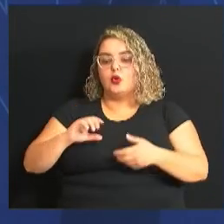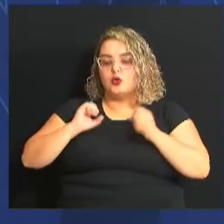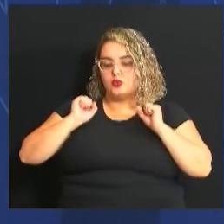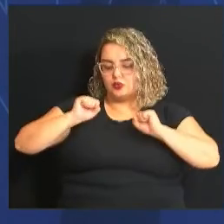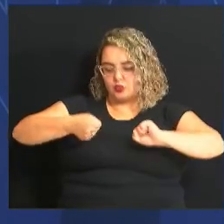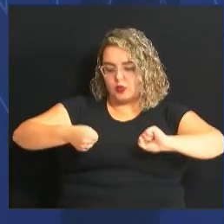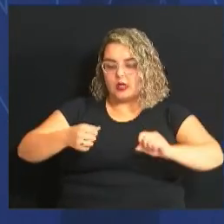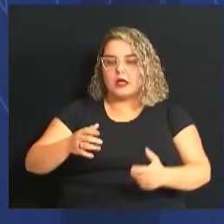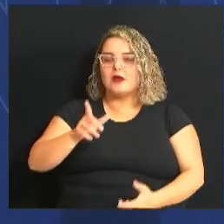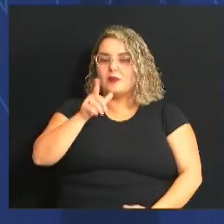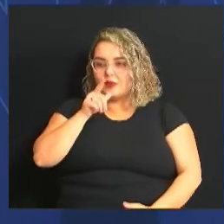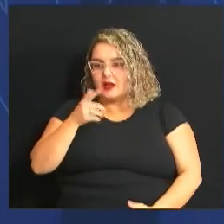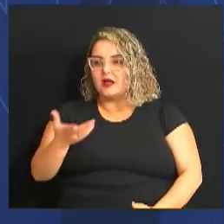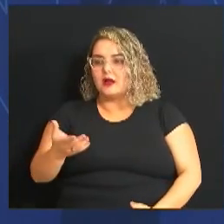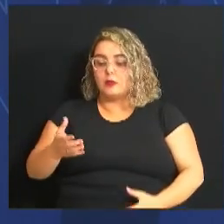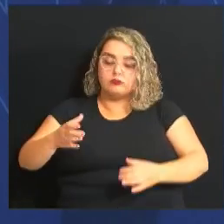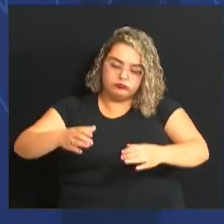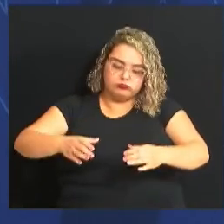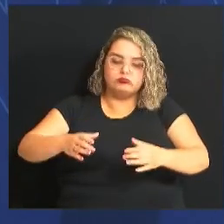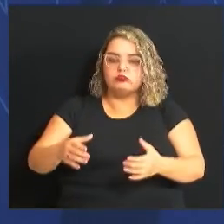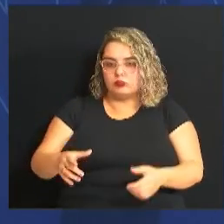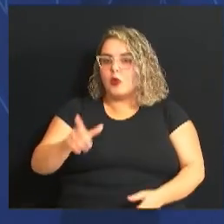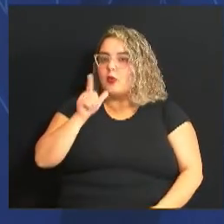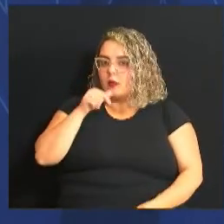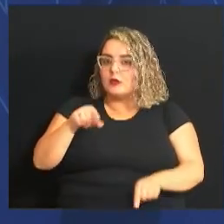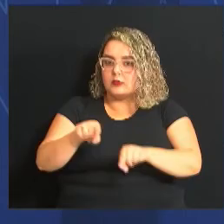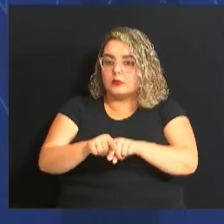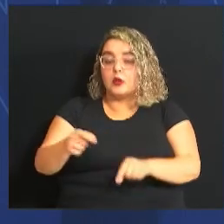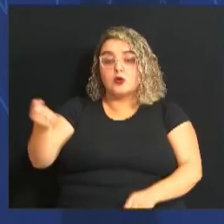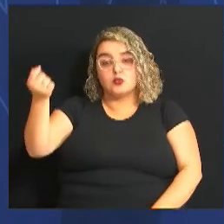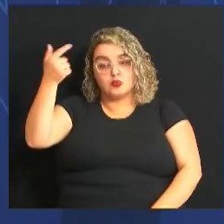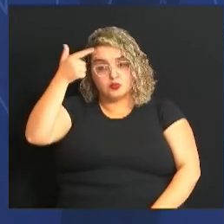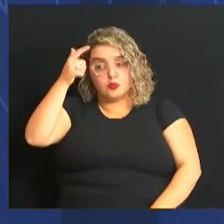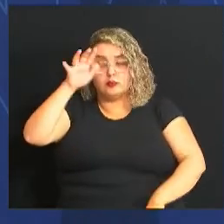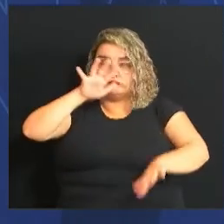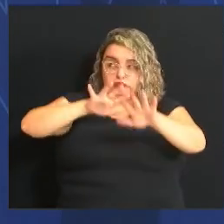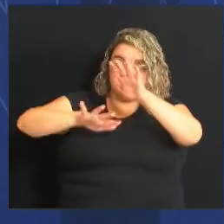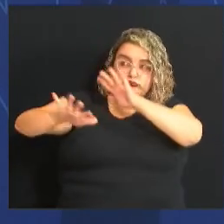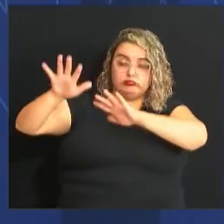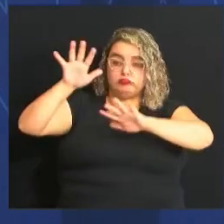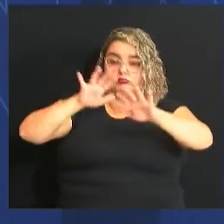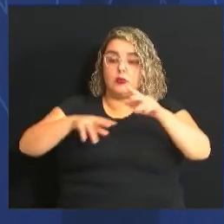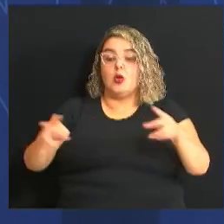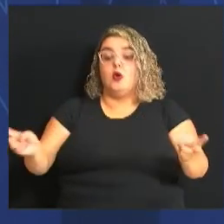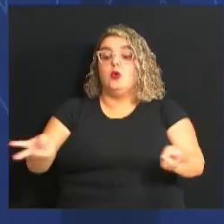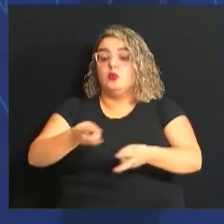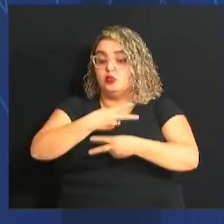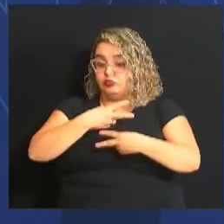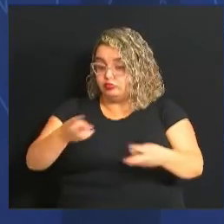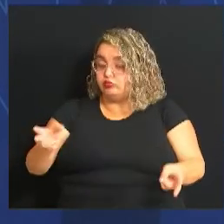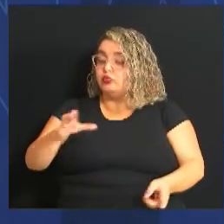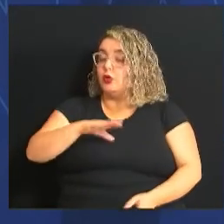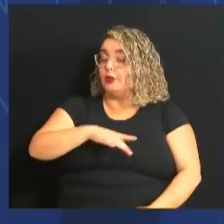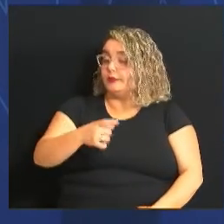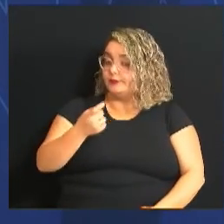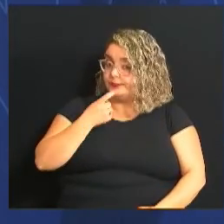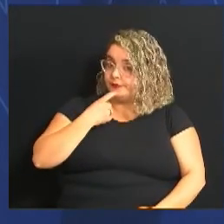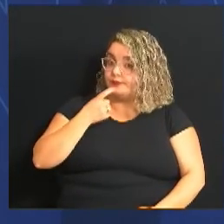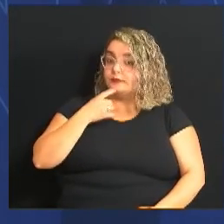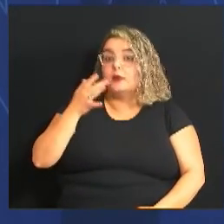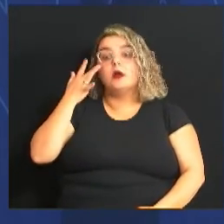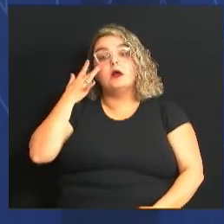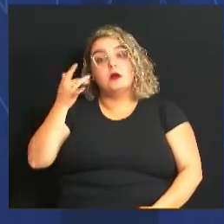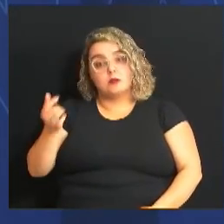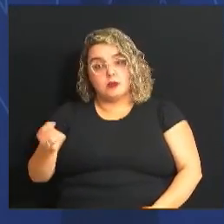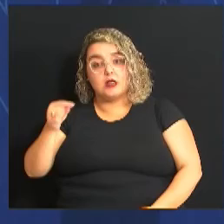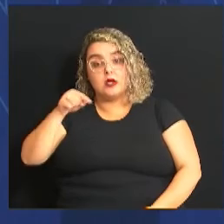ser recipientes com água também. Hoje o sol ainda aparece entre nuvens, ventando na cidade de Campinas. Para amanhã,